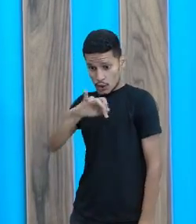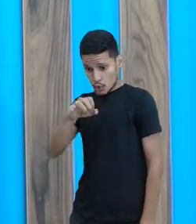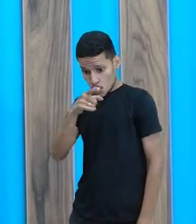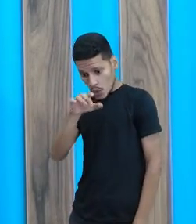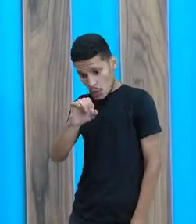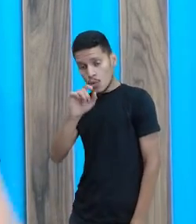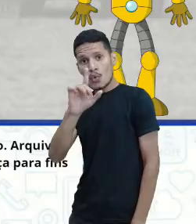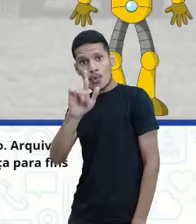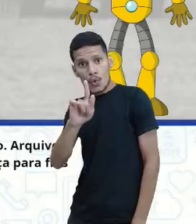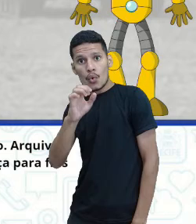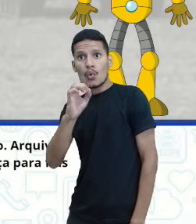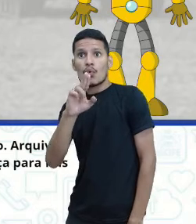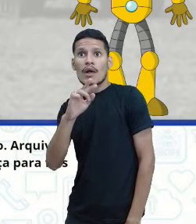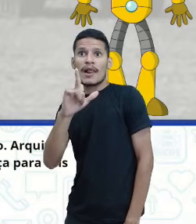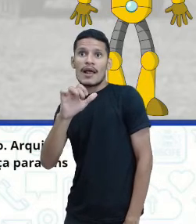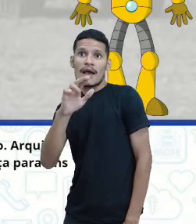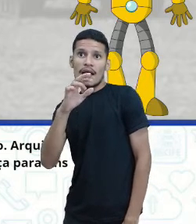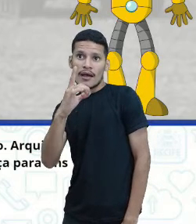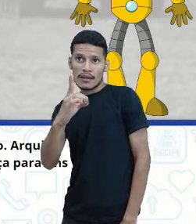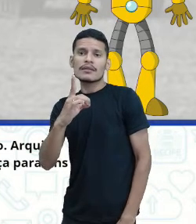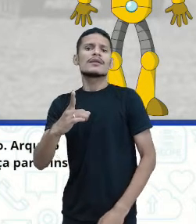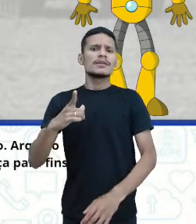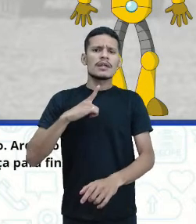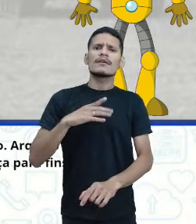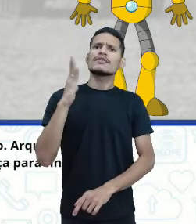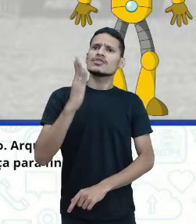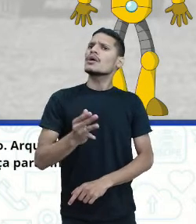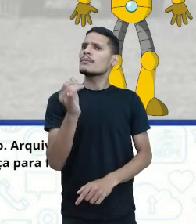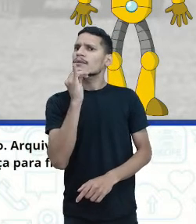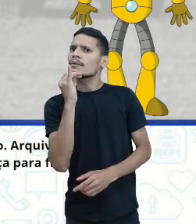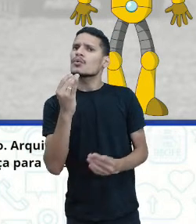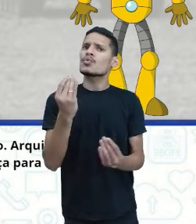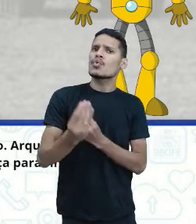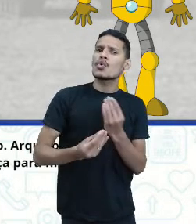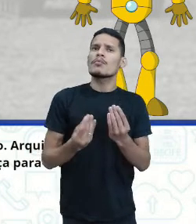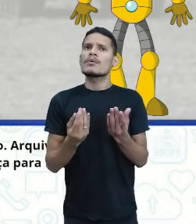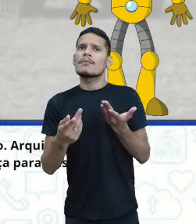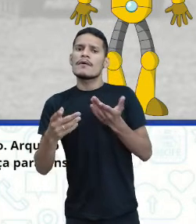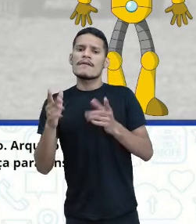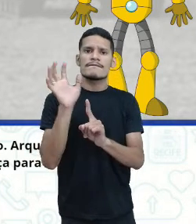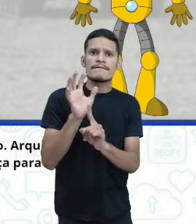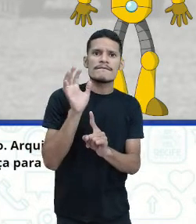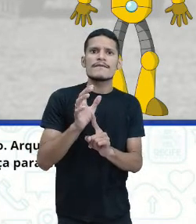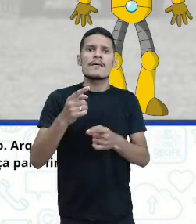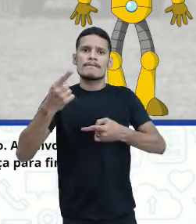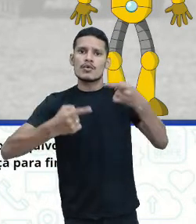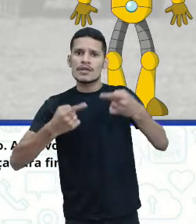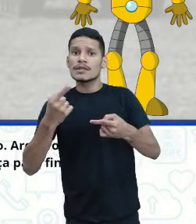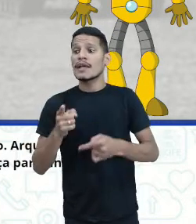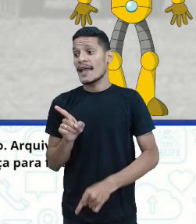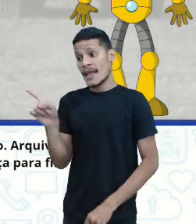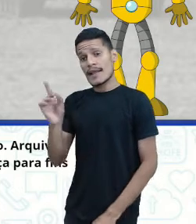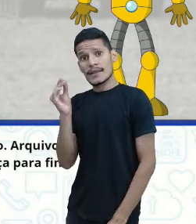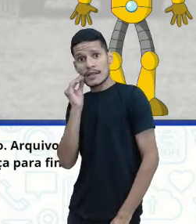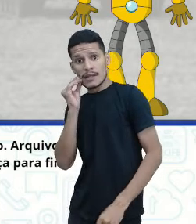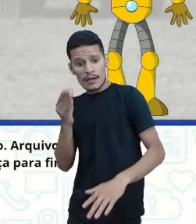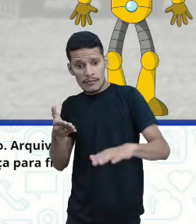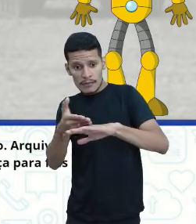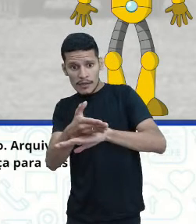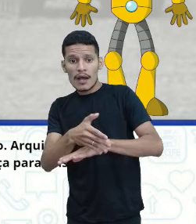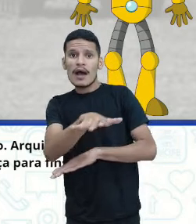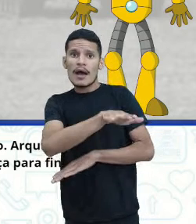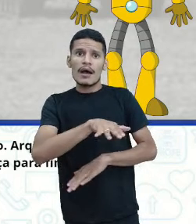Goulart, e aí a gente já viu todo aquele processo, né, da pressão política sobre o João Goulart, da tentativa dele de se aproximar dos setores